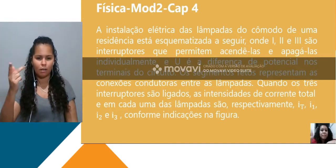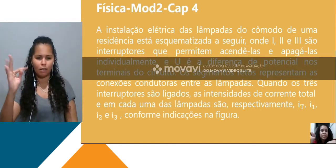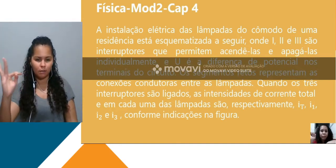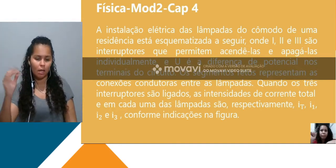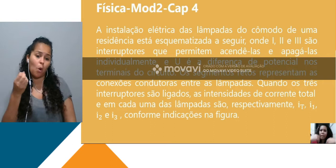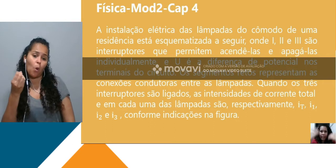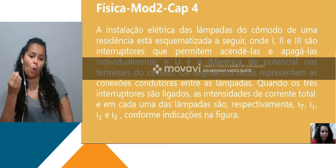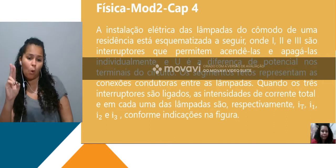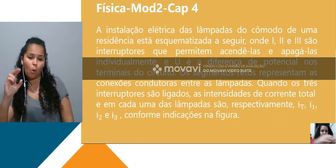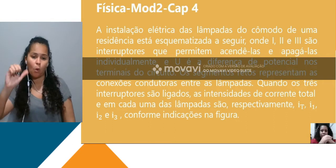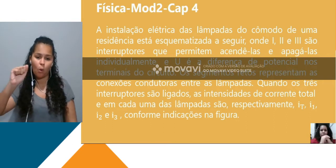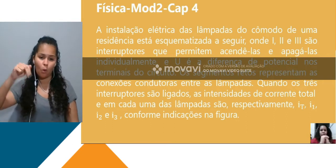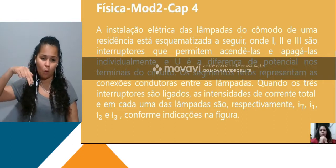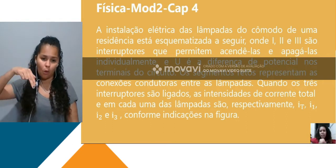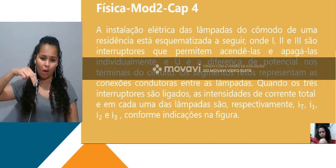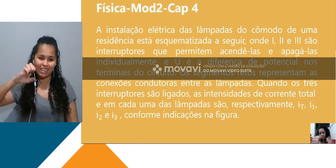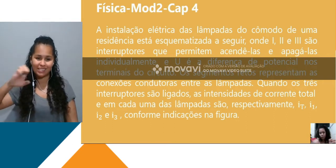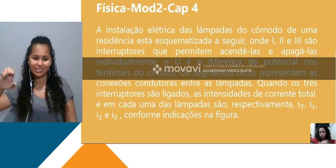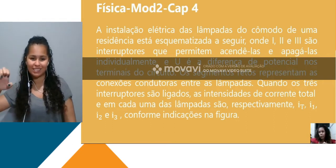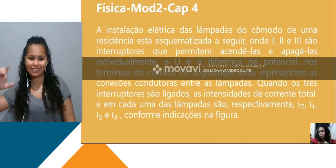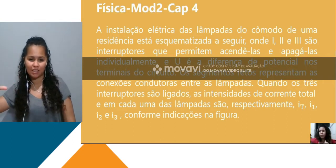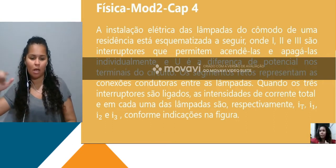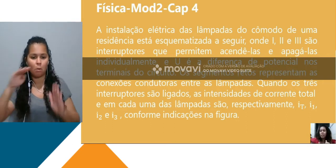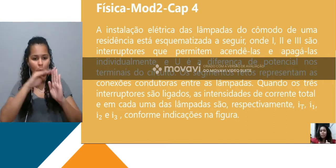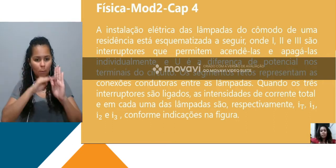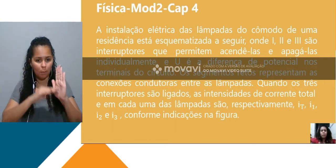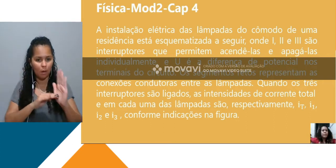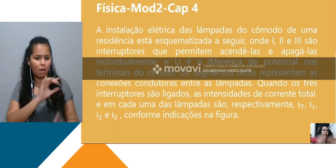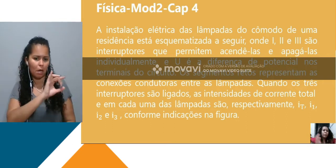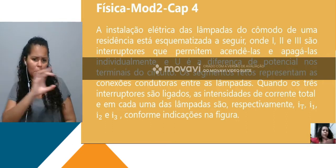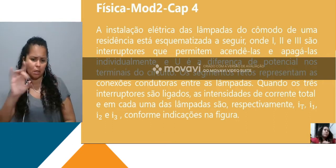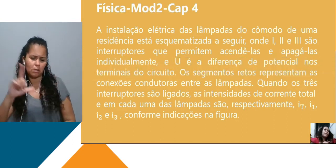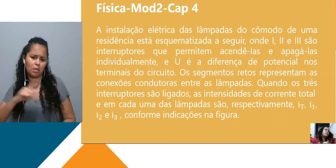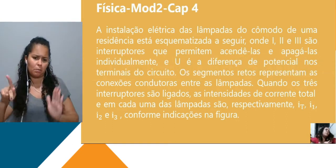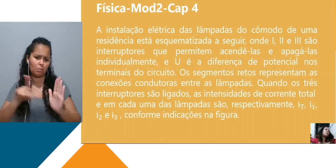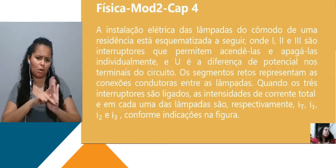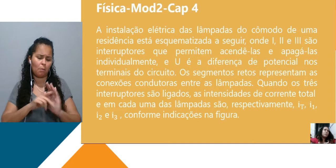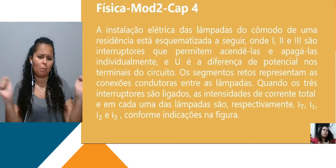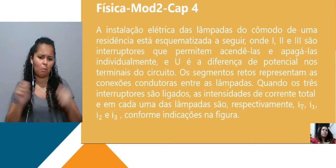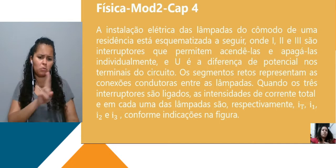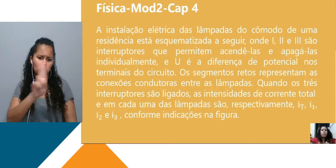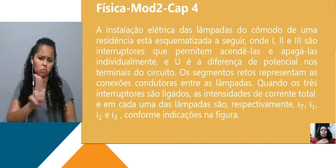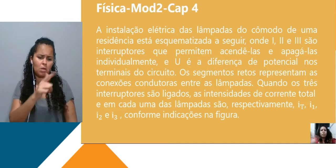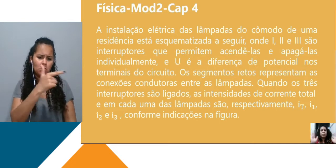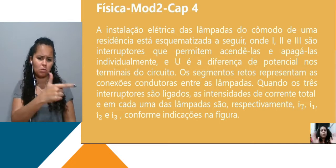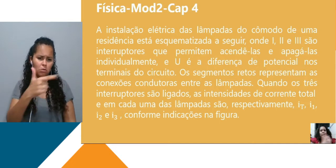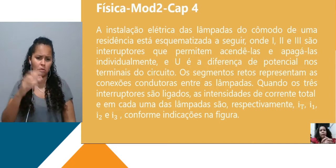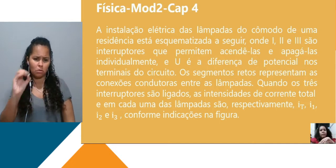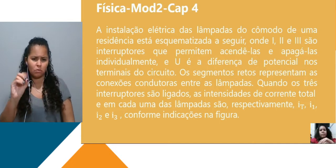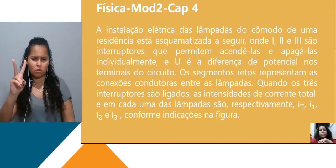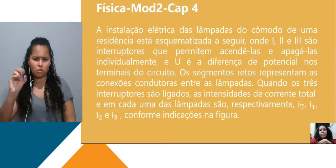faz a medição. Aí, para vocês, cada um tem a sua. Então, por exemplo, eu posso usar 220